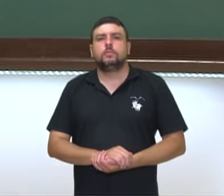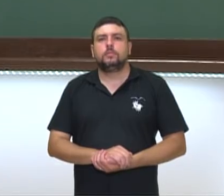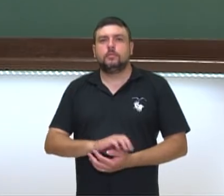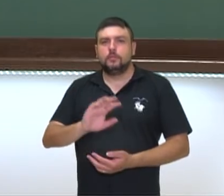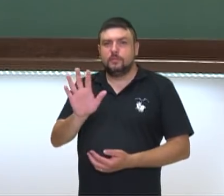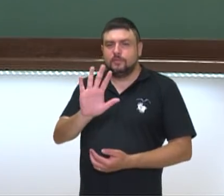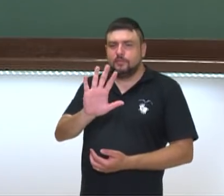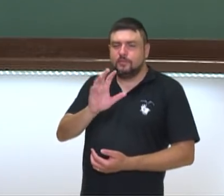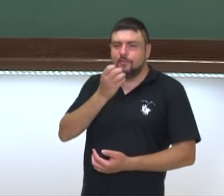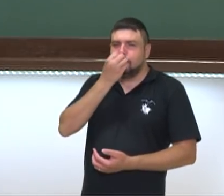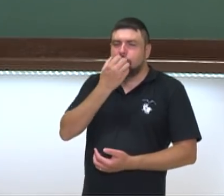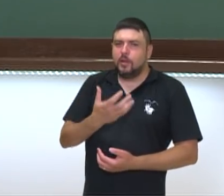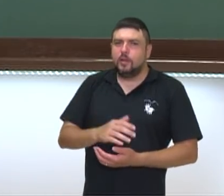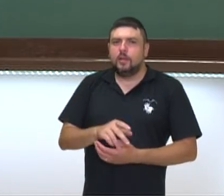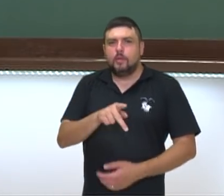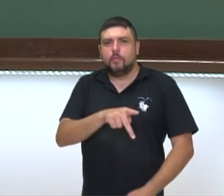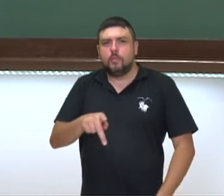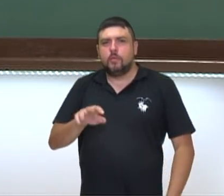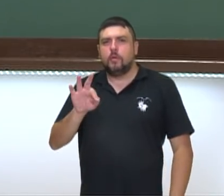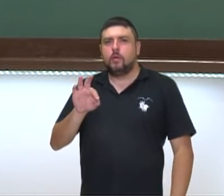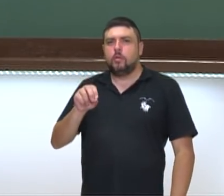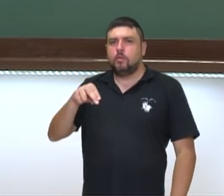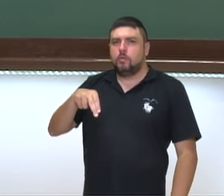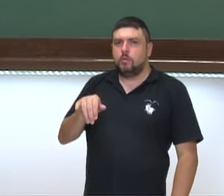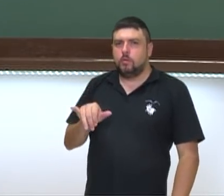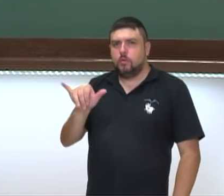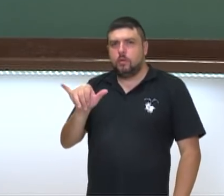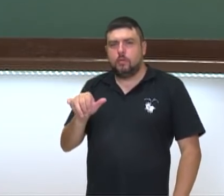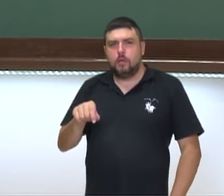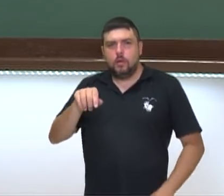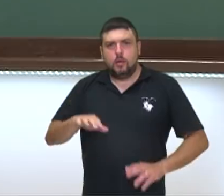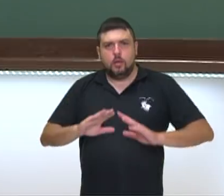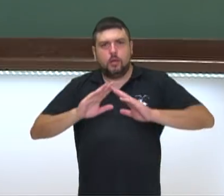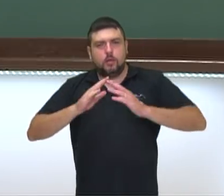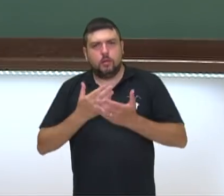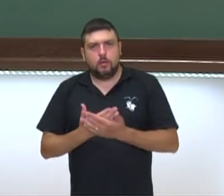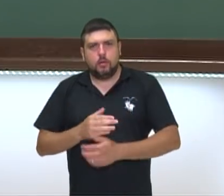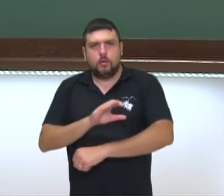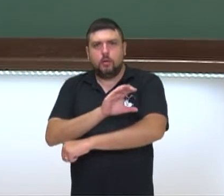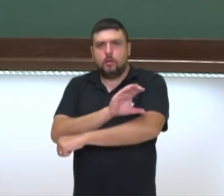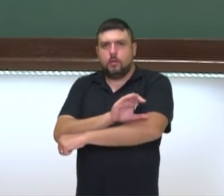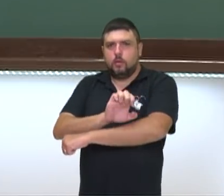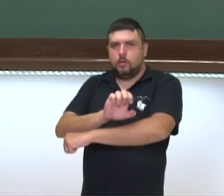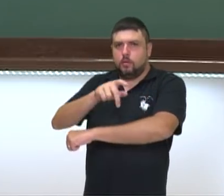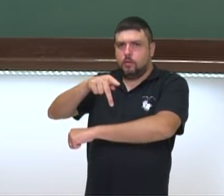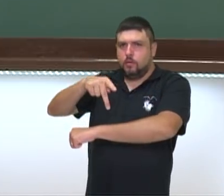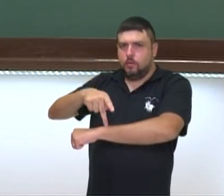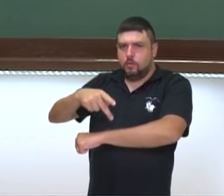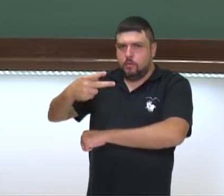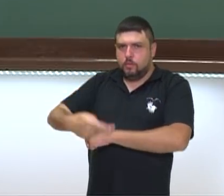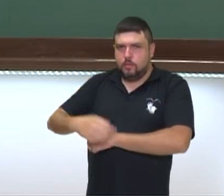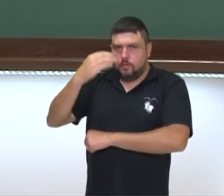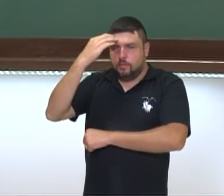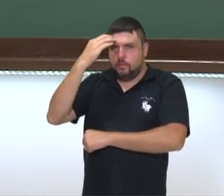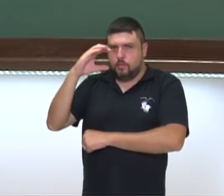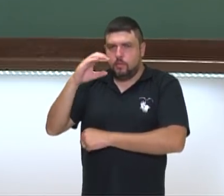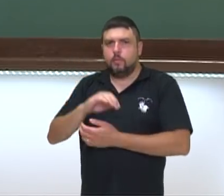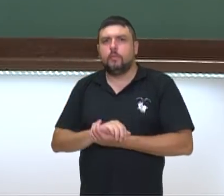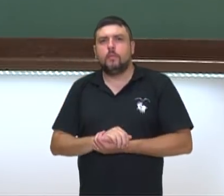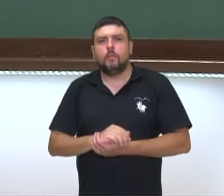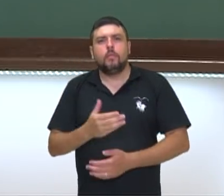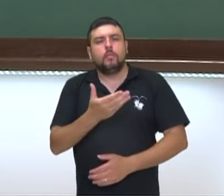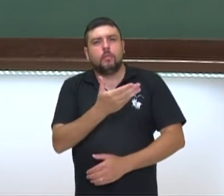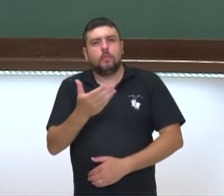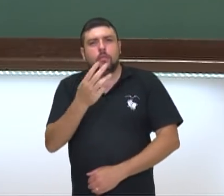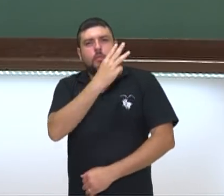Olá galera, tudo bom? Eu sou o professor Tony, trabalho aqui no Colégio Estadual do Paraná, em Curitiba, e hoje o pessoal do